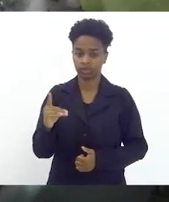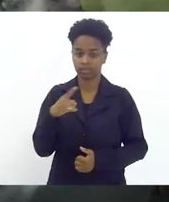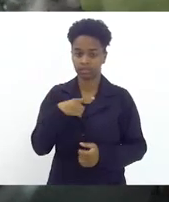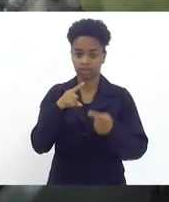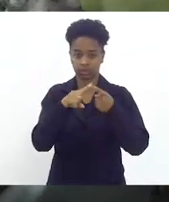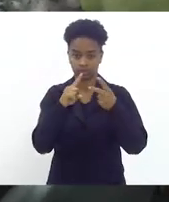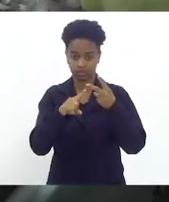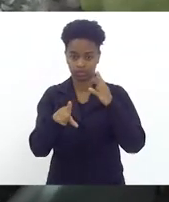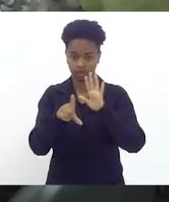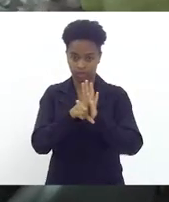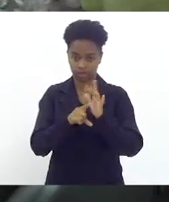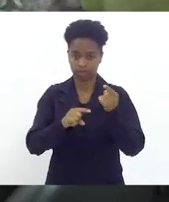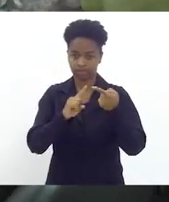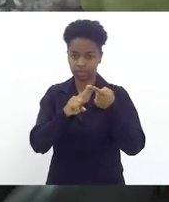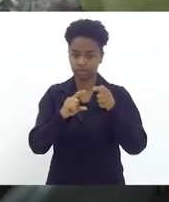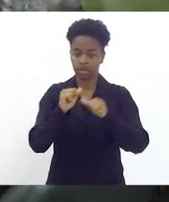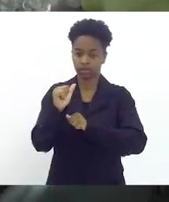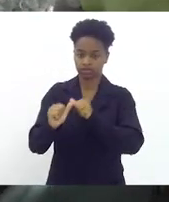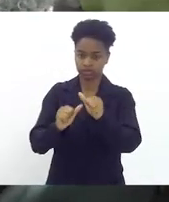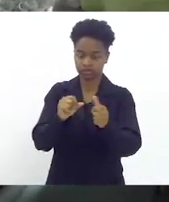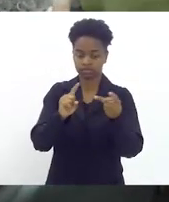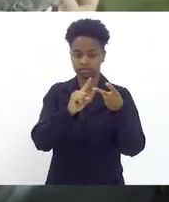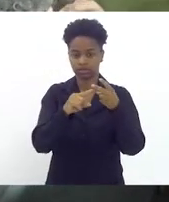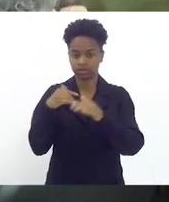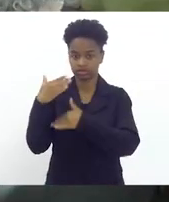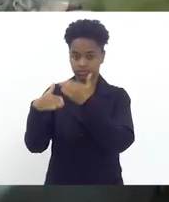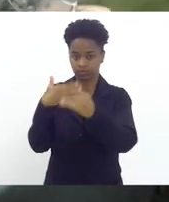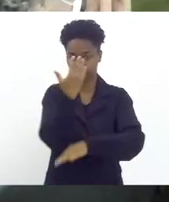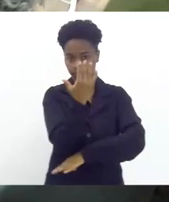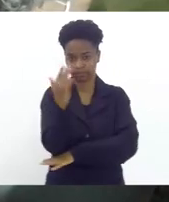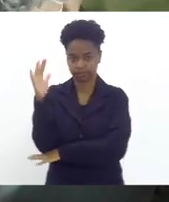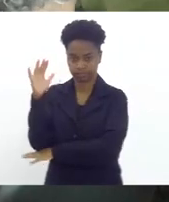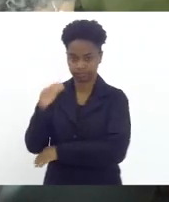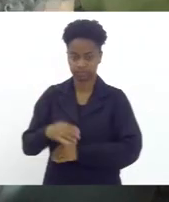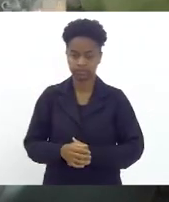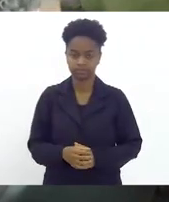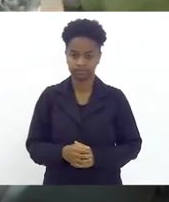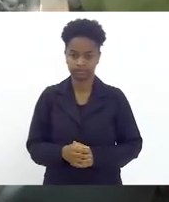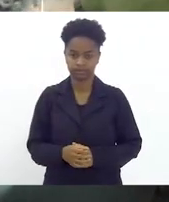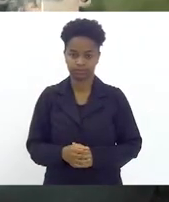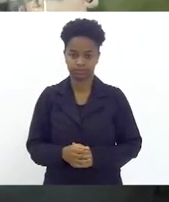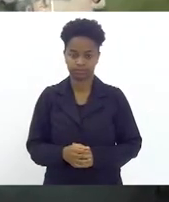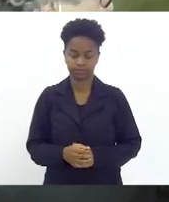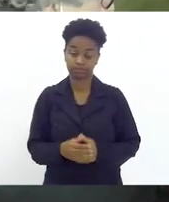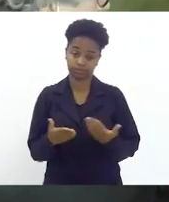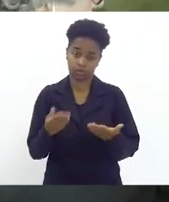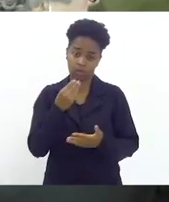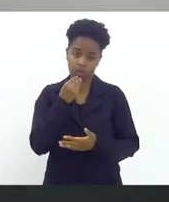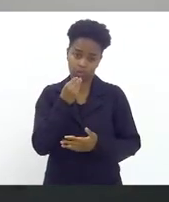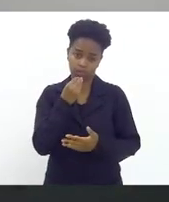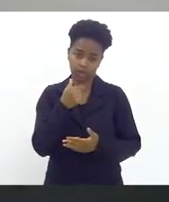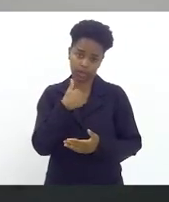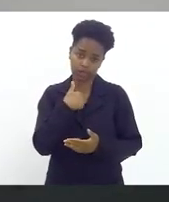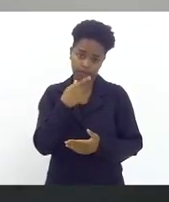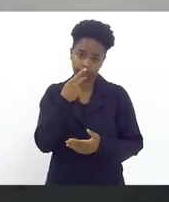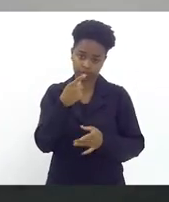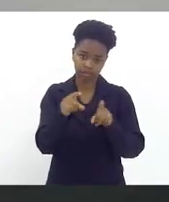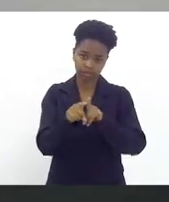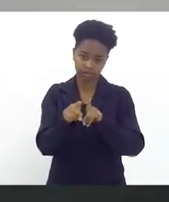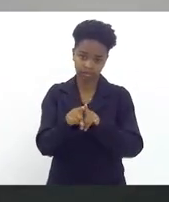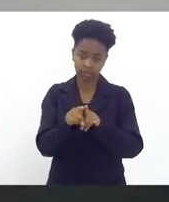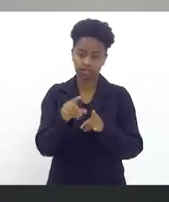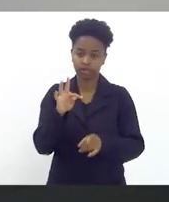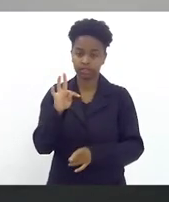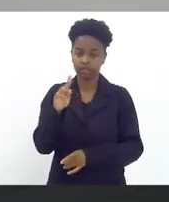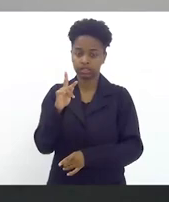leis da lei da Restauração e da lei do desenvolvimento Florestal e eu claro falei também com Thiago